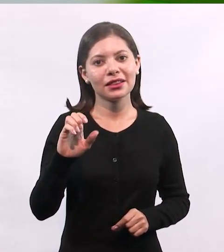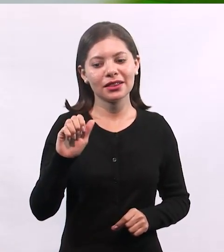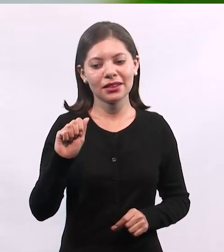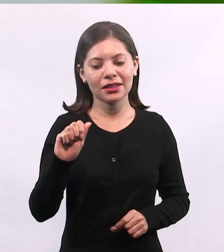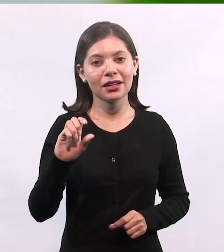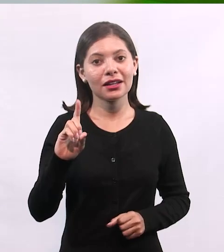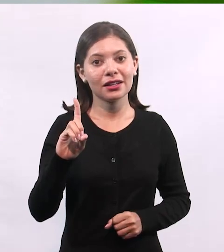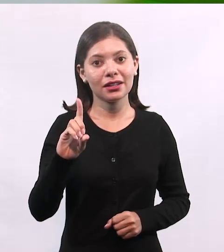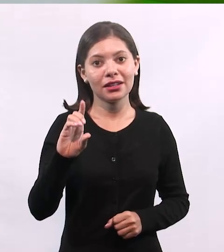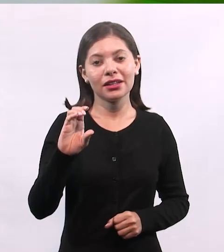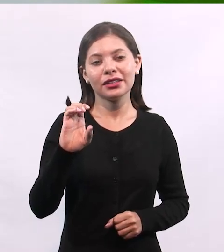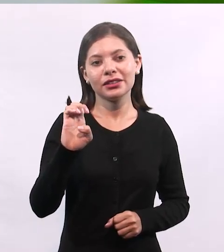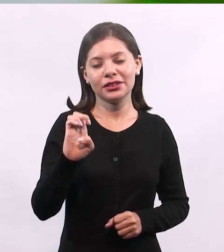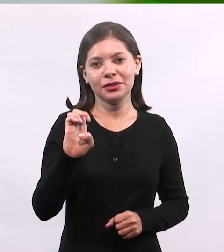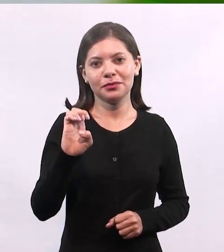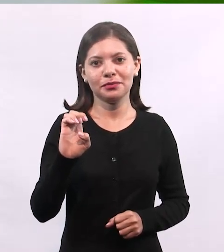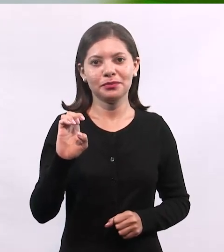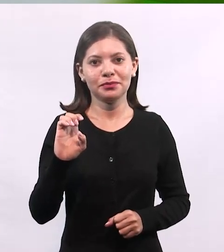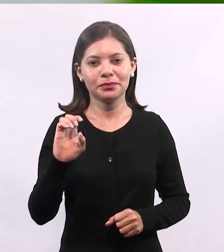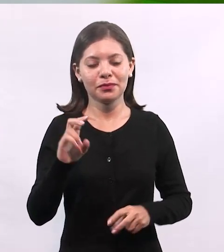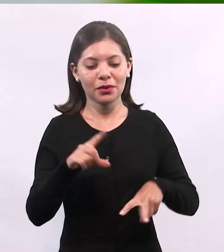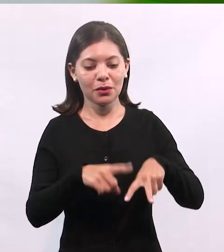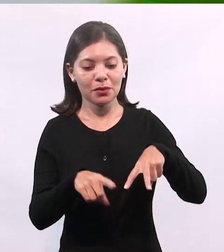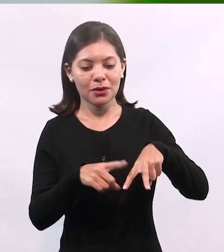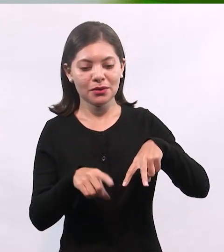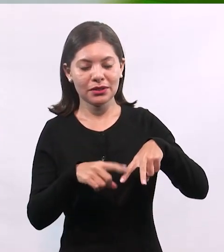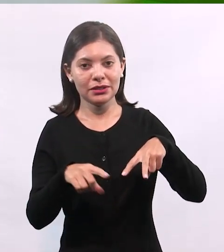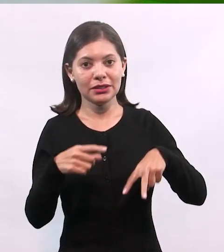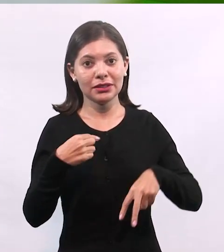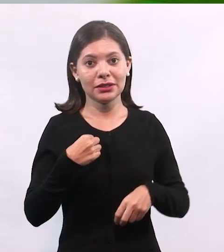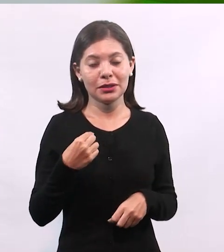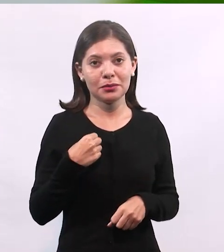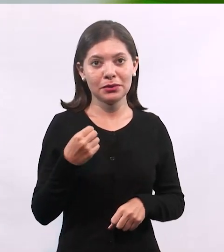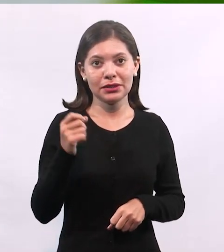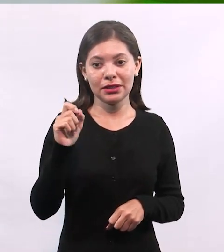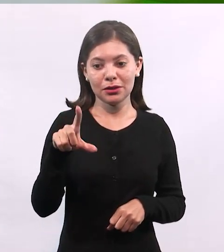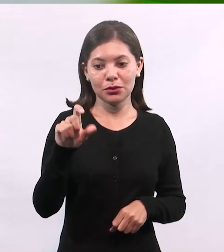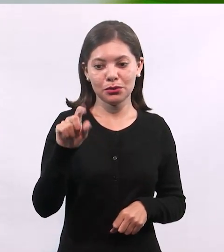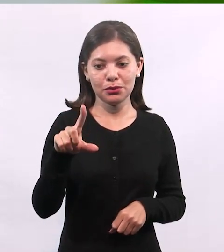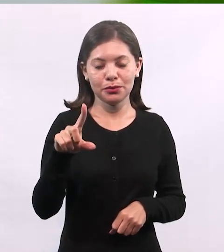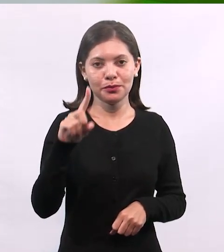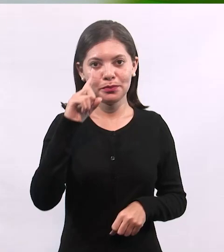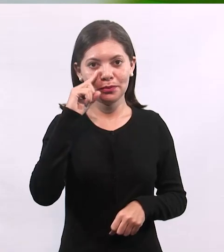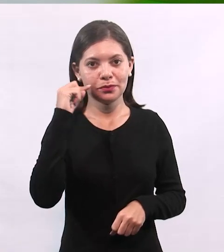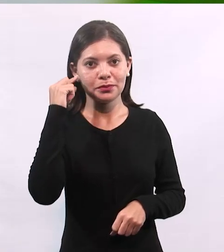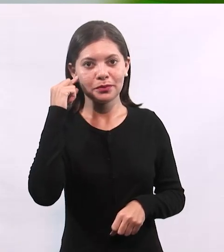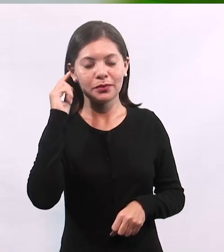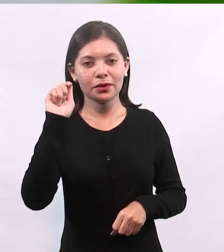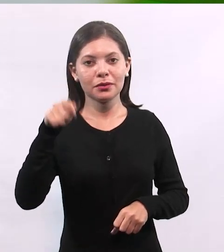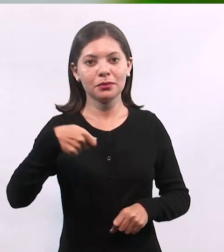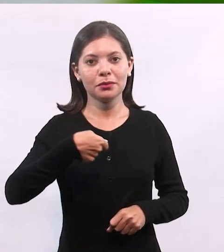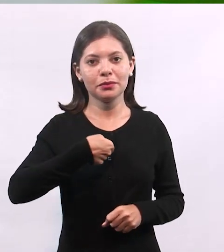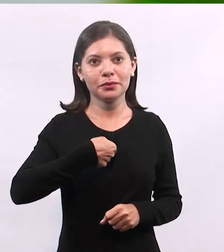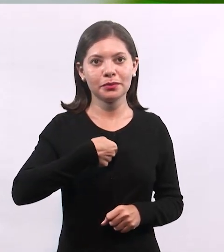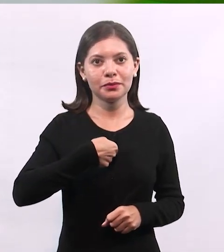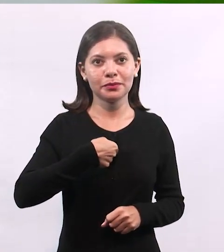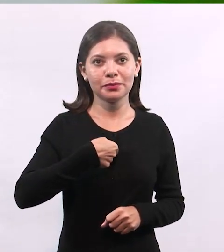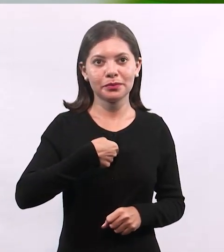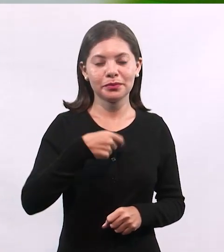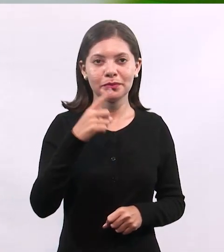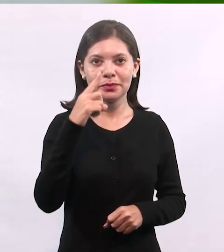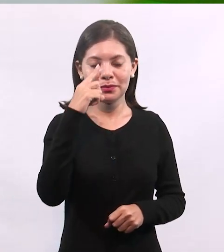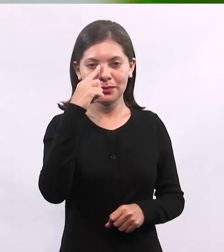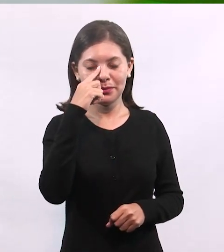é Rafael link e eu estou trajando a calça jeans uma camisa social azul com detalhes em amarelo e o meu sinal para comunidade